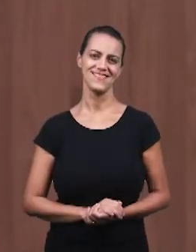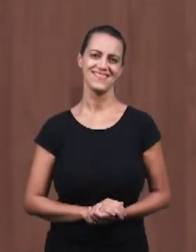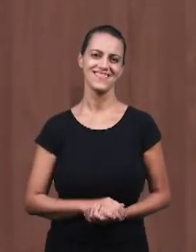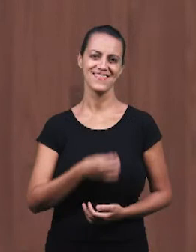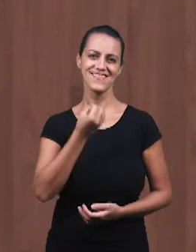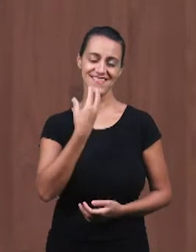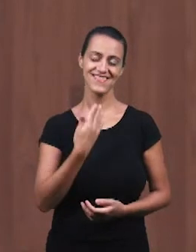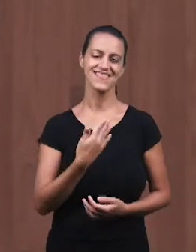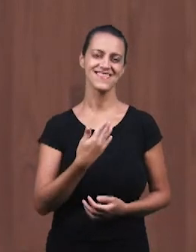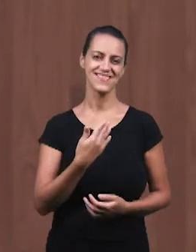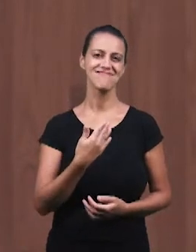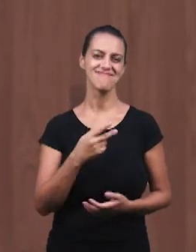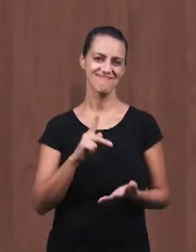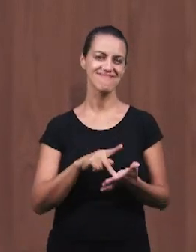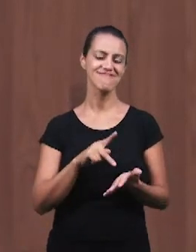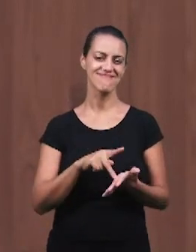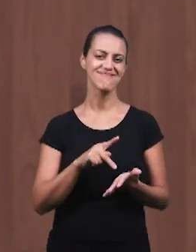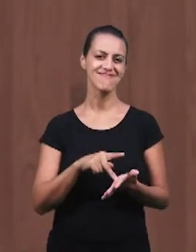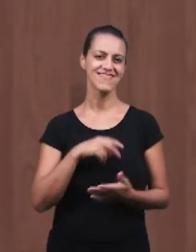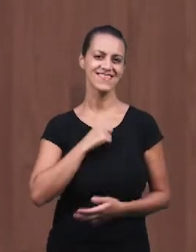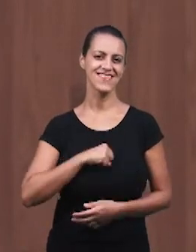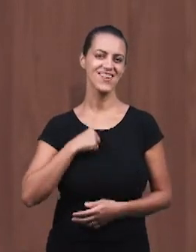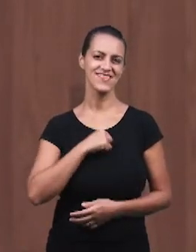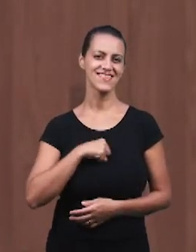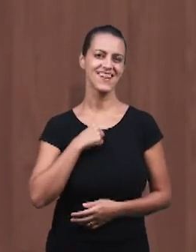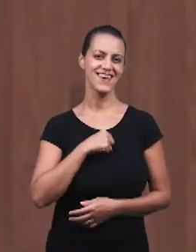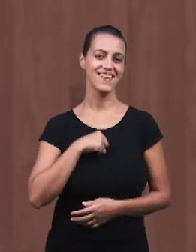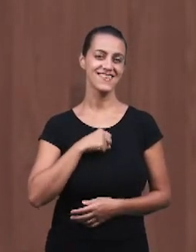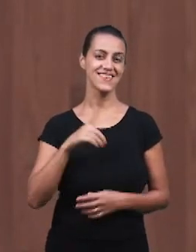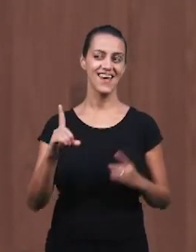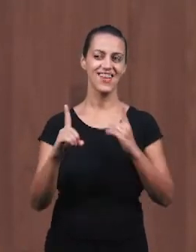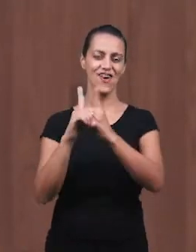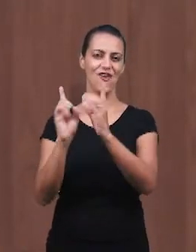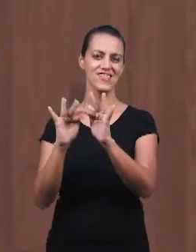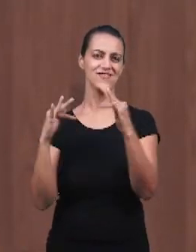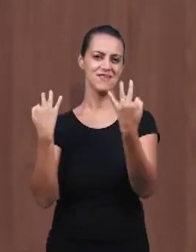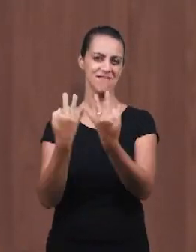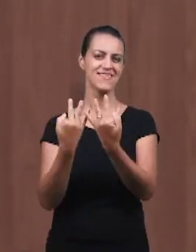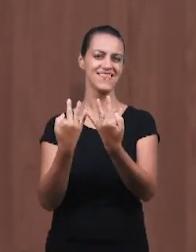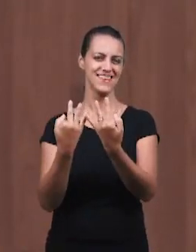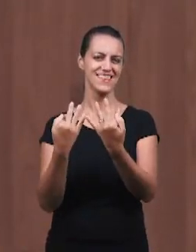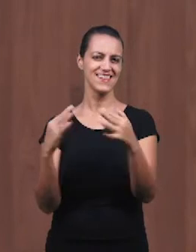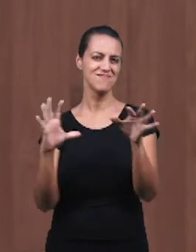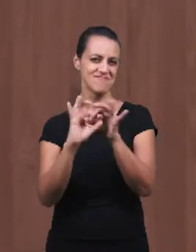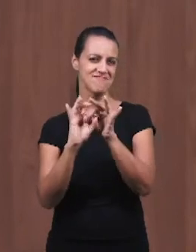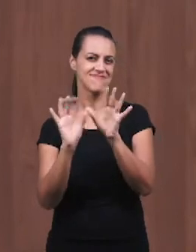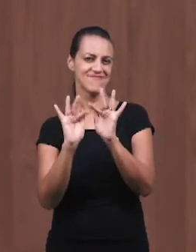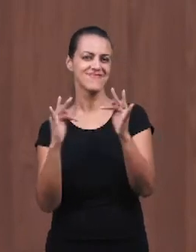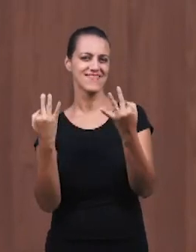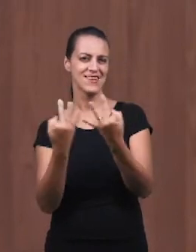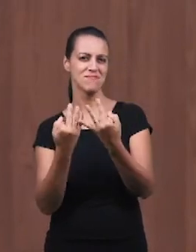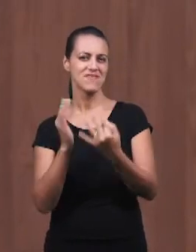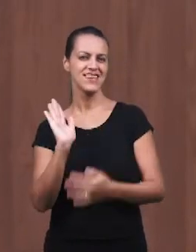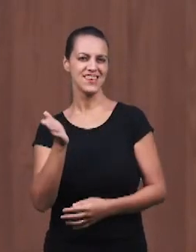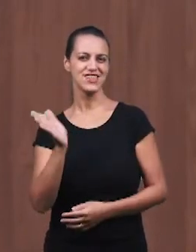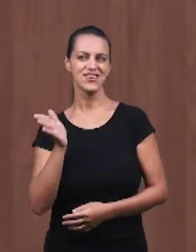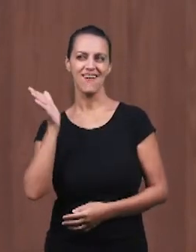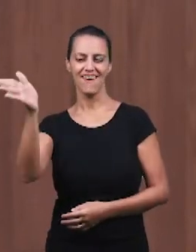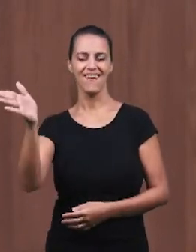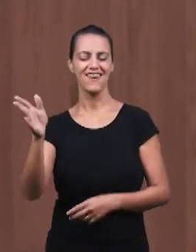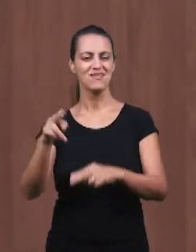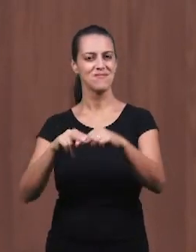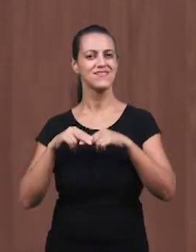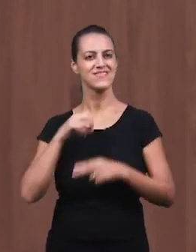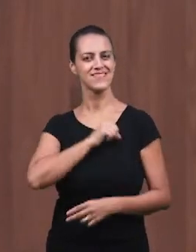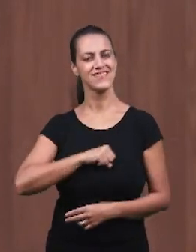Martins. Muito bom, certamente ele sentiu saudade do encontro Unidos em Família, que ele deve ter participado, e